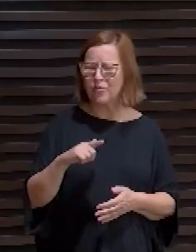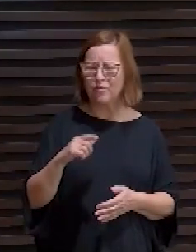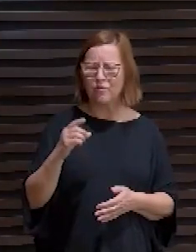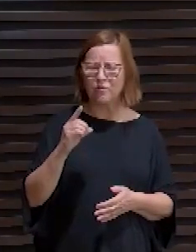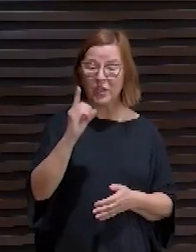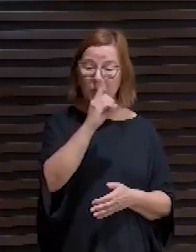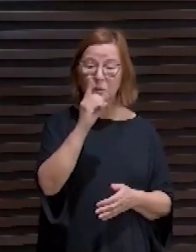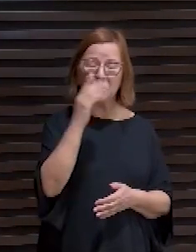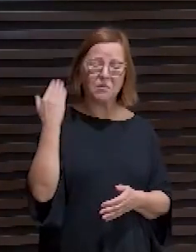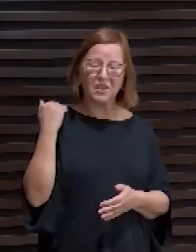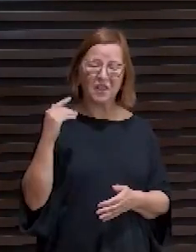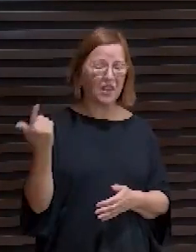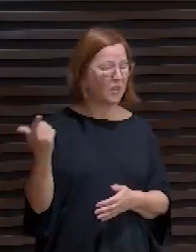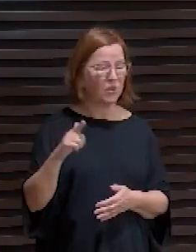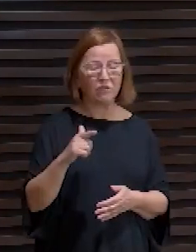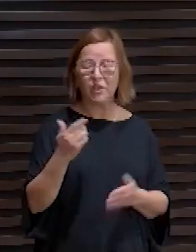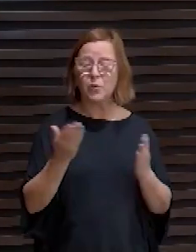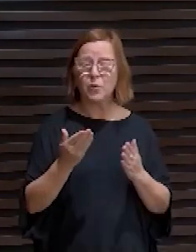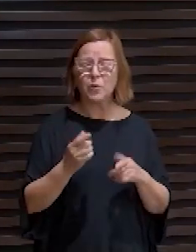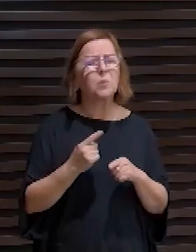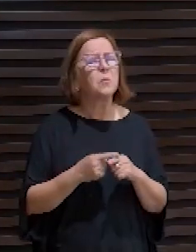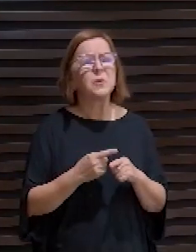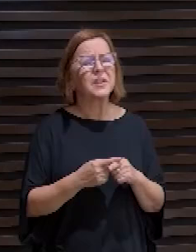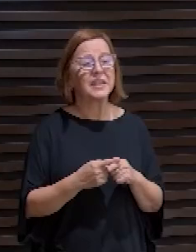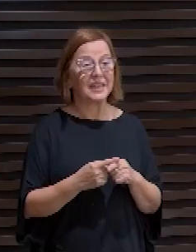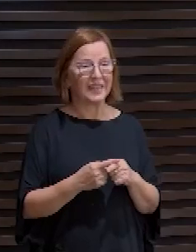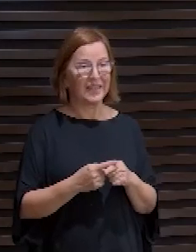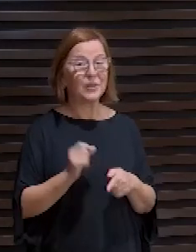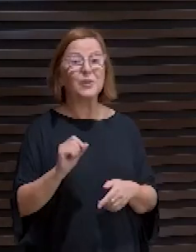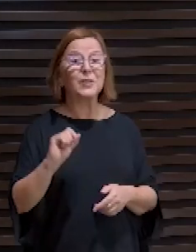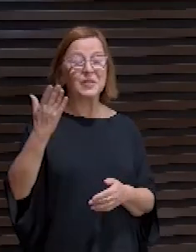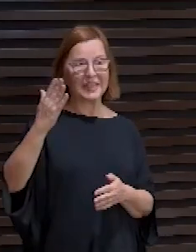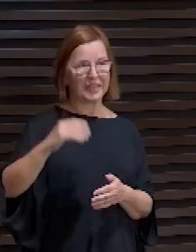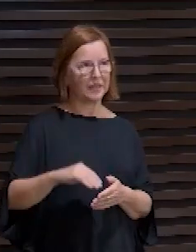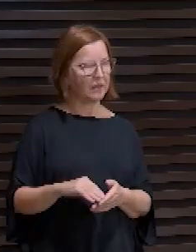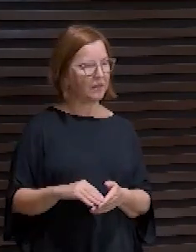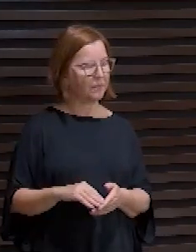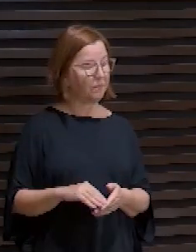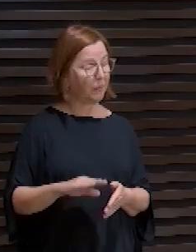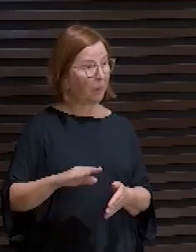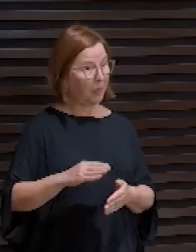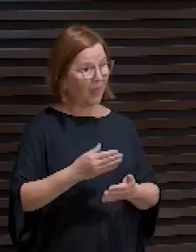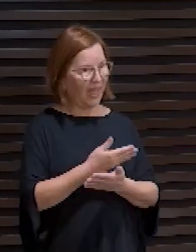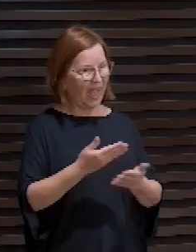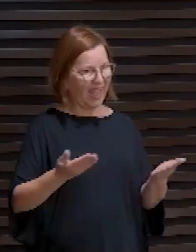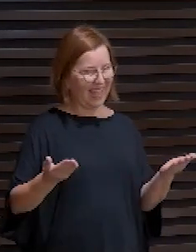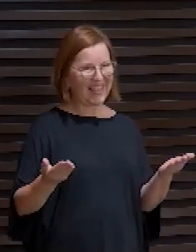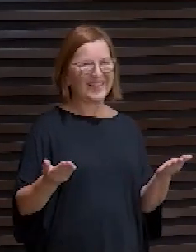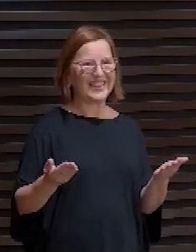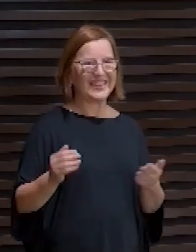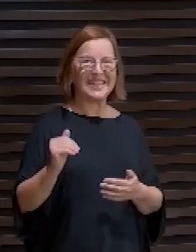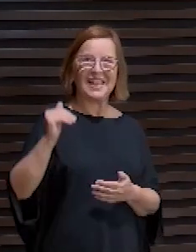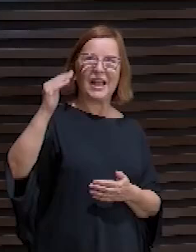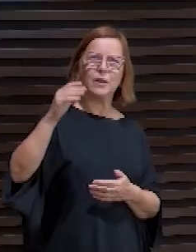também. O que será que está acontecendo? Então, agora adultos, pensem assim: cadê meus amiguinhos? Onde é que